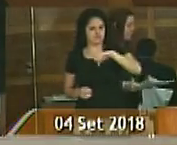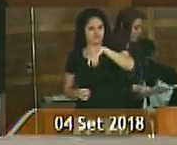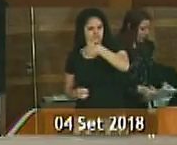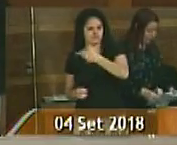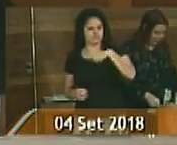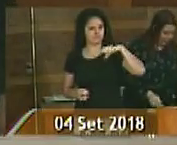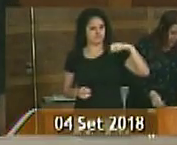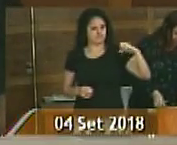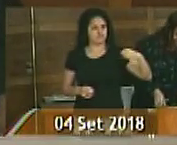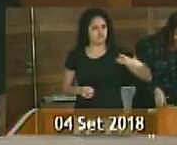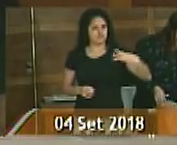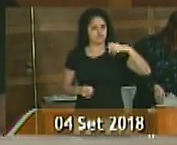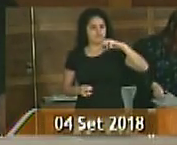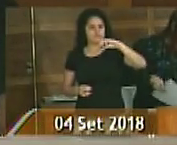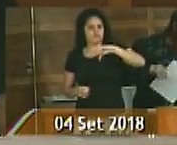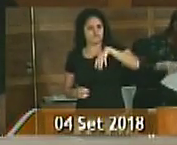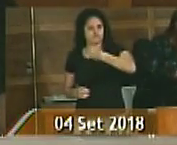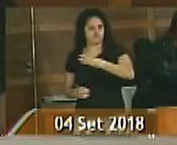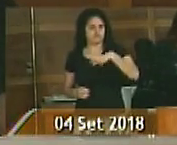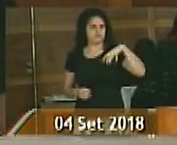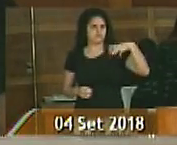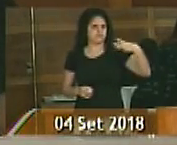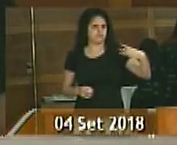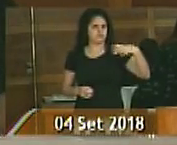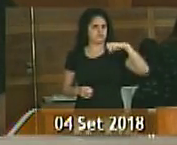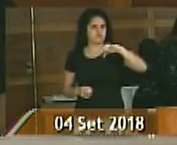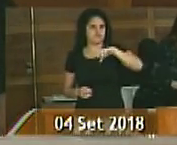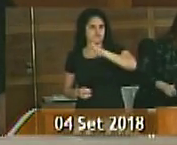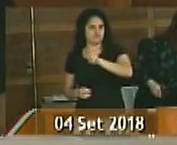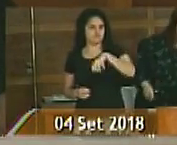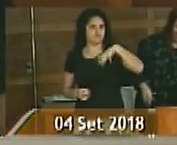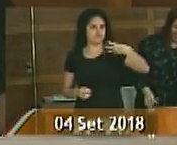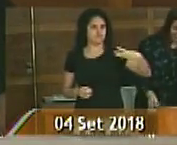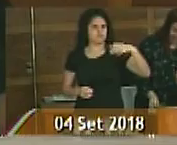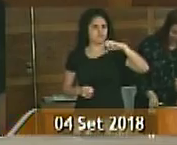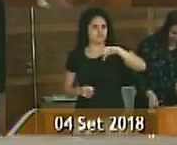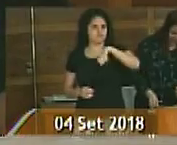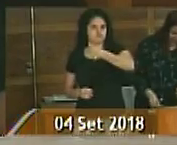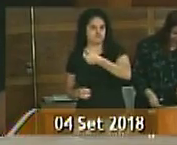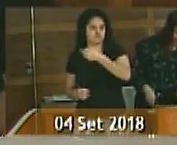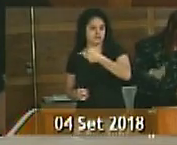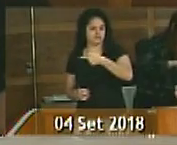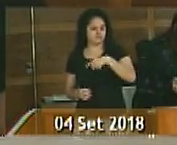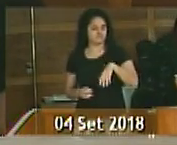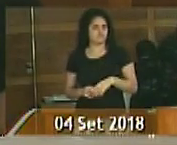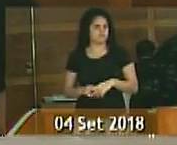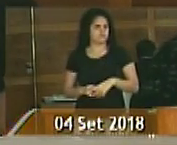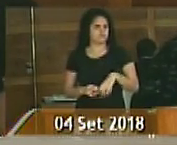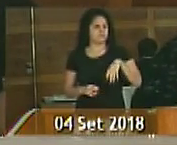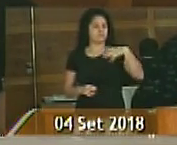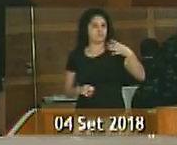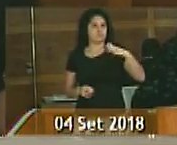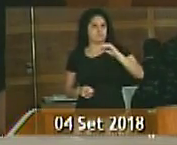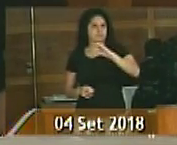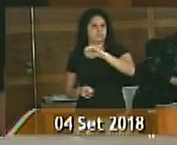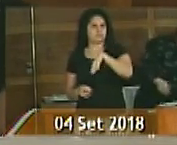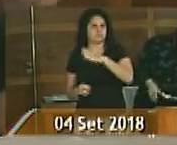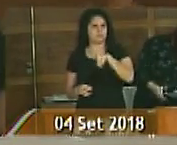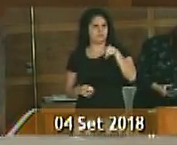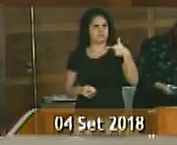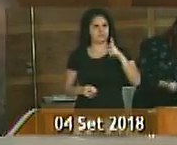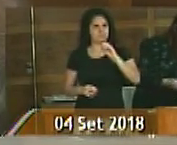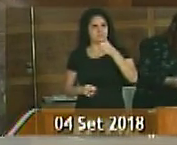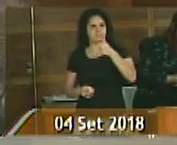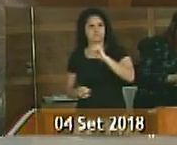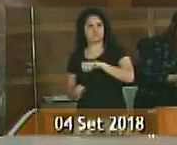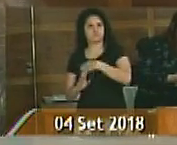393, 394, 395, 396, 397 e 400/2018,